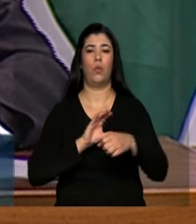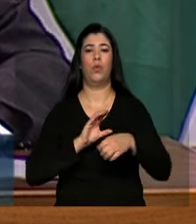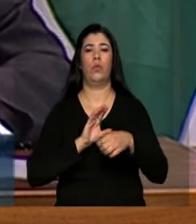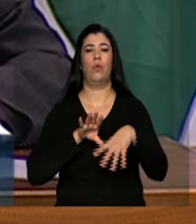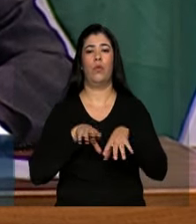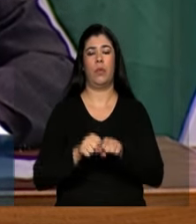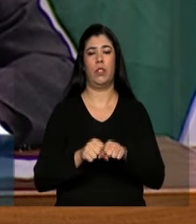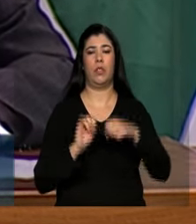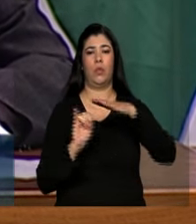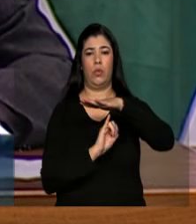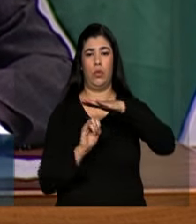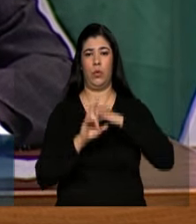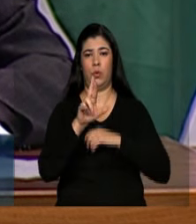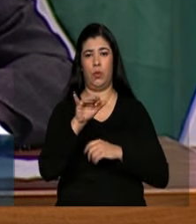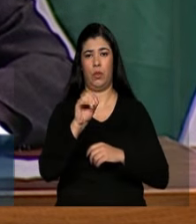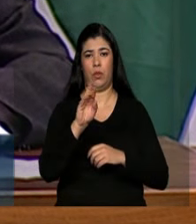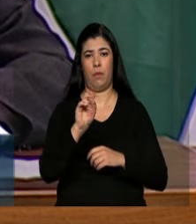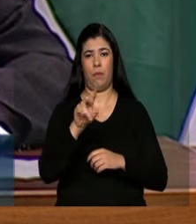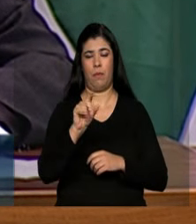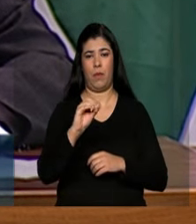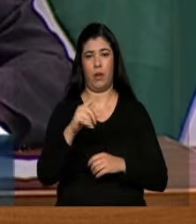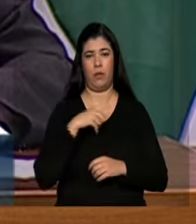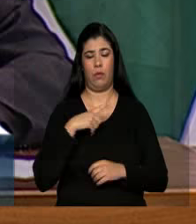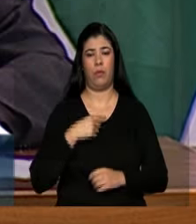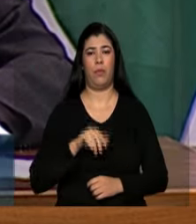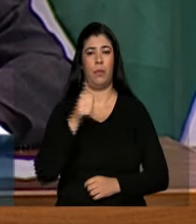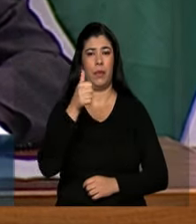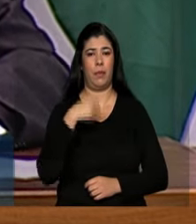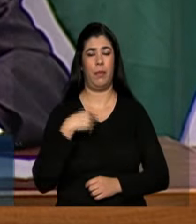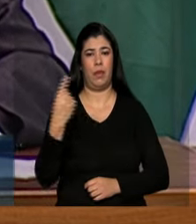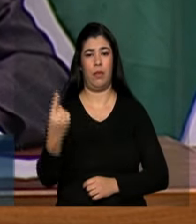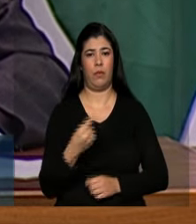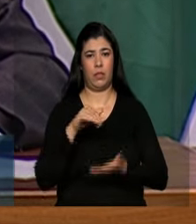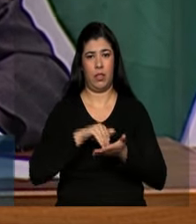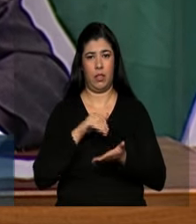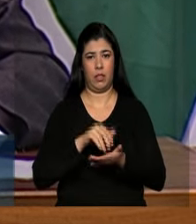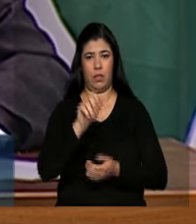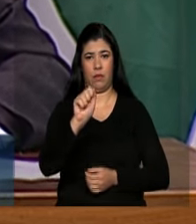Branco. Secretário Alexandre Piana Lemos.